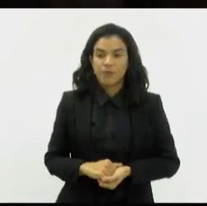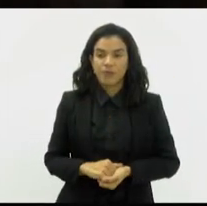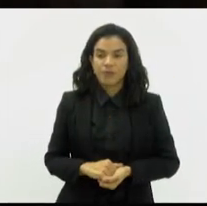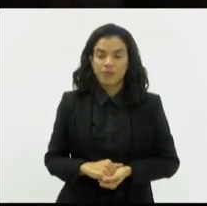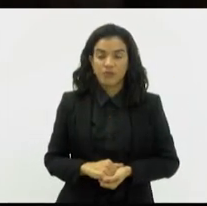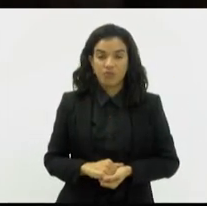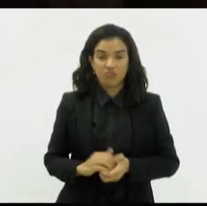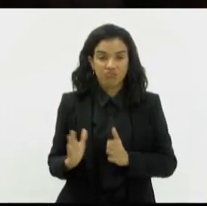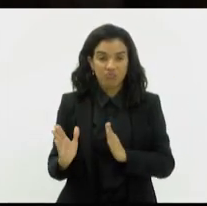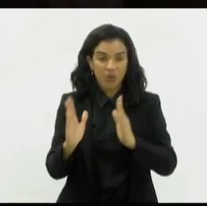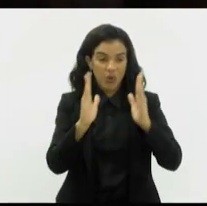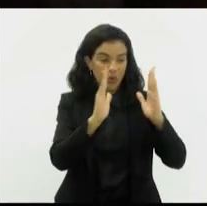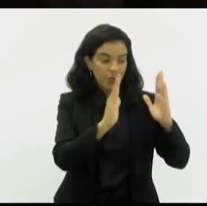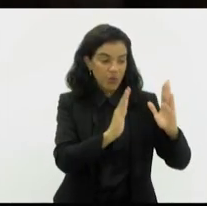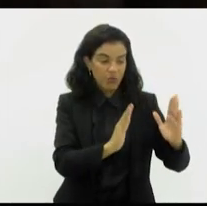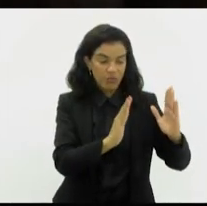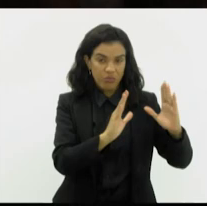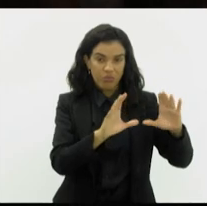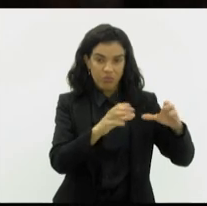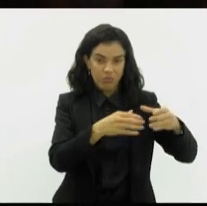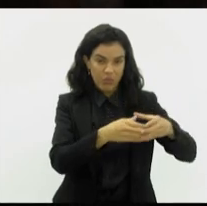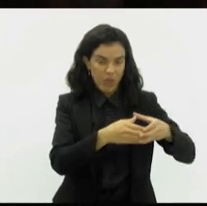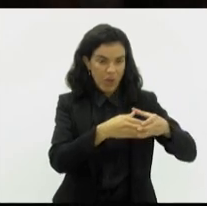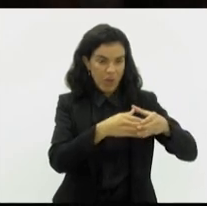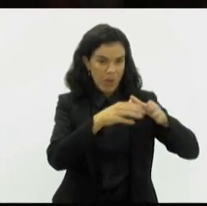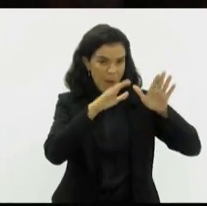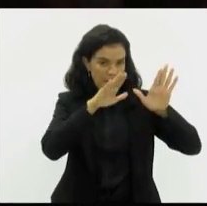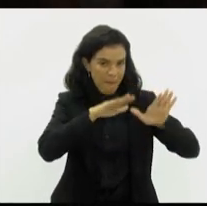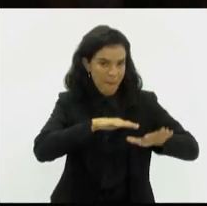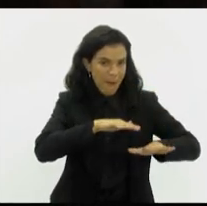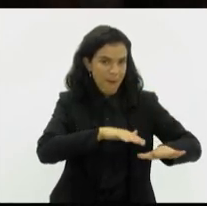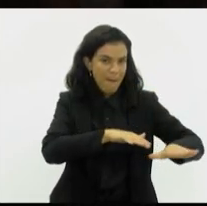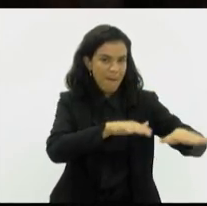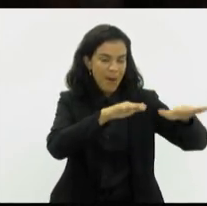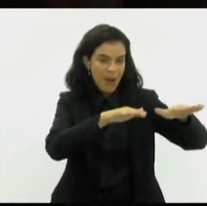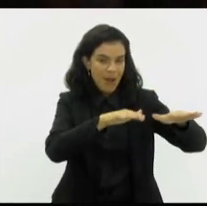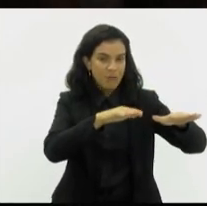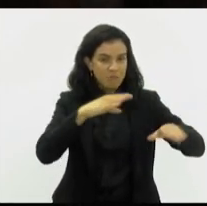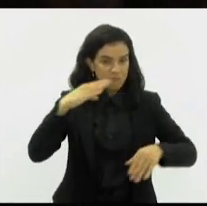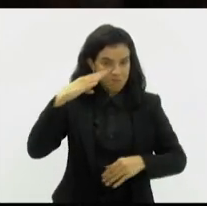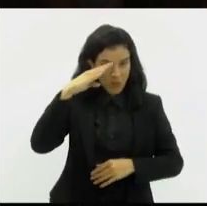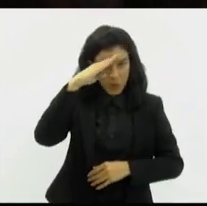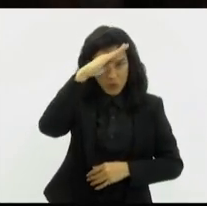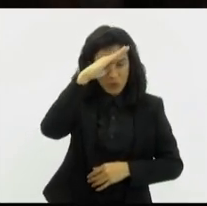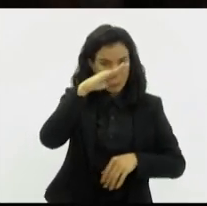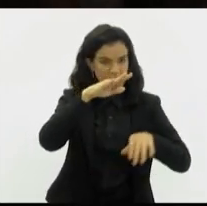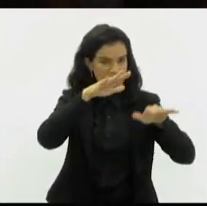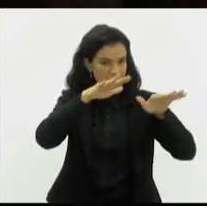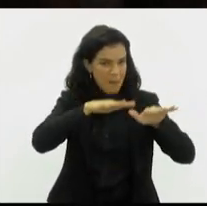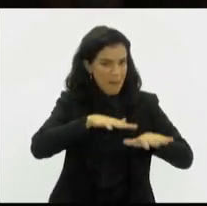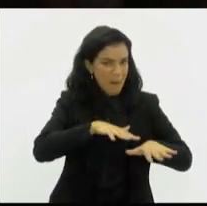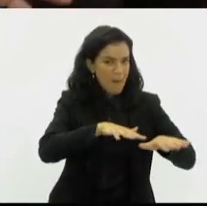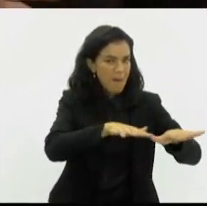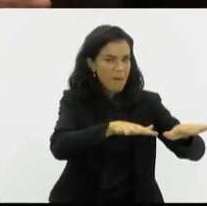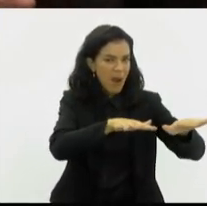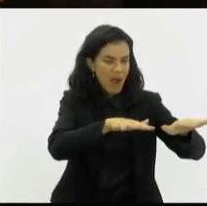De um lado, nós vemos as manifestações bolsonaristas. Muita gente na rua, multidão para cá,